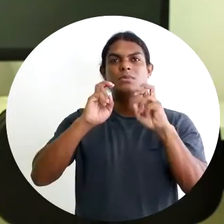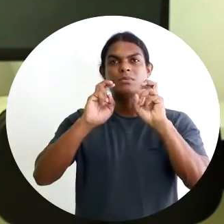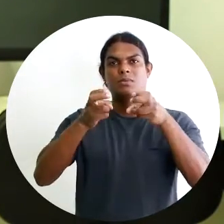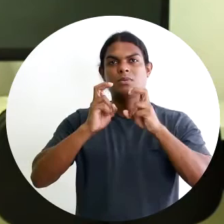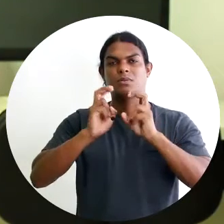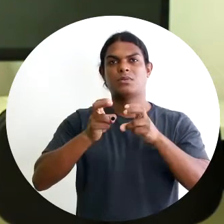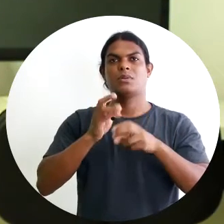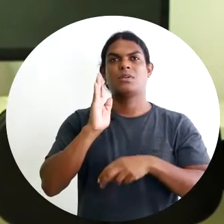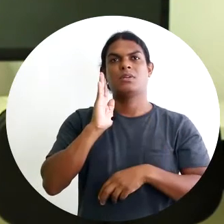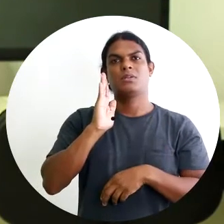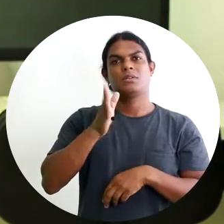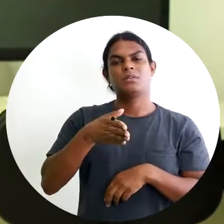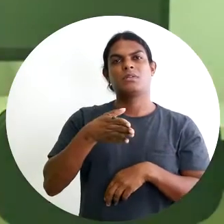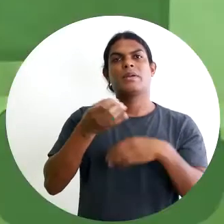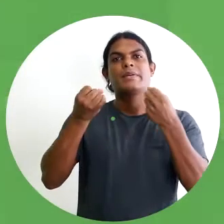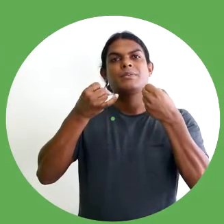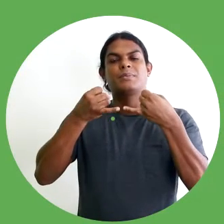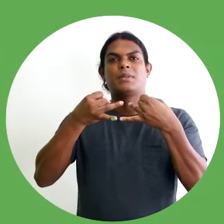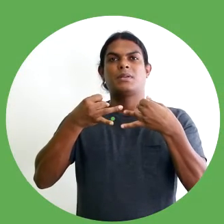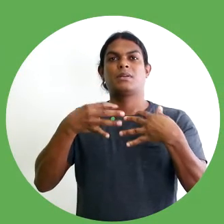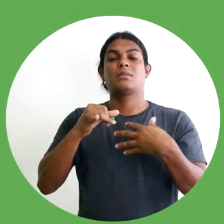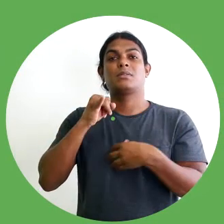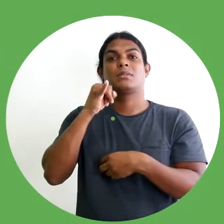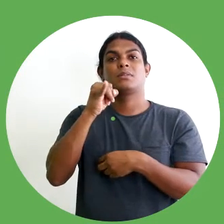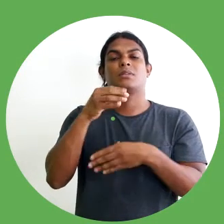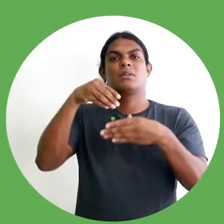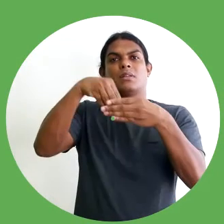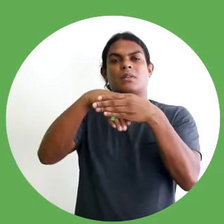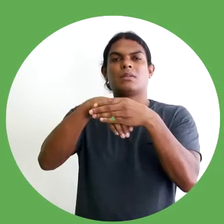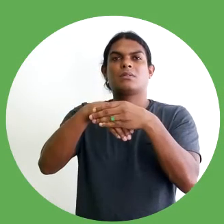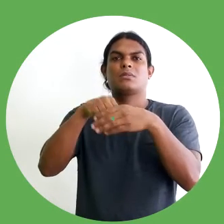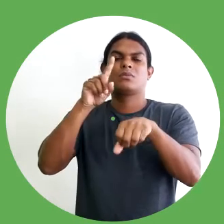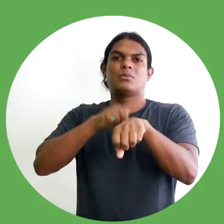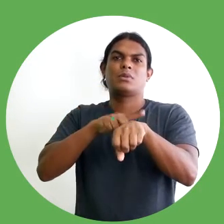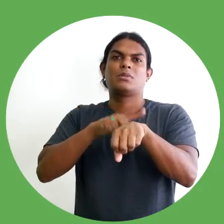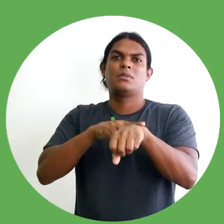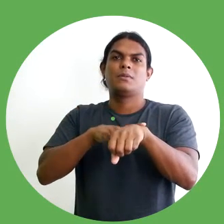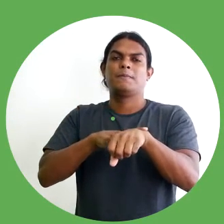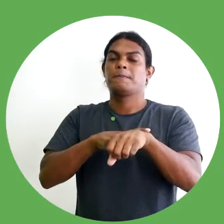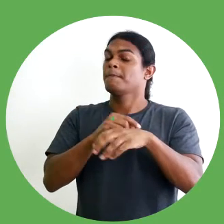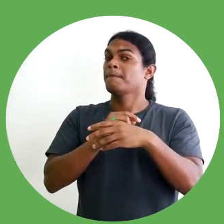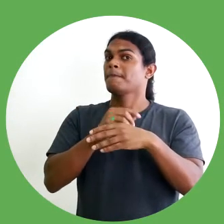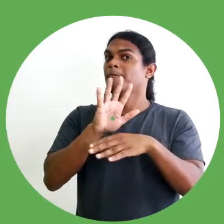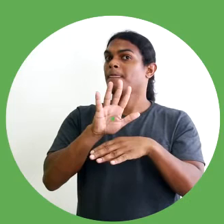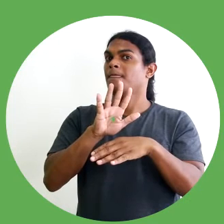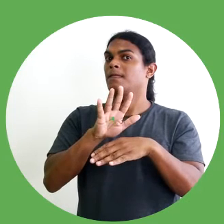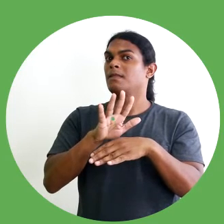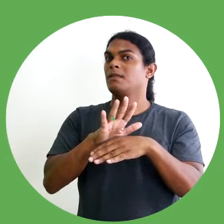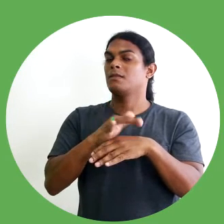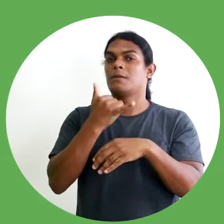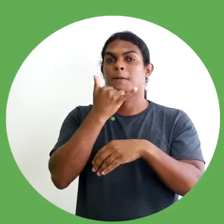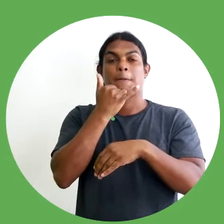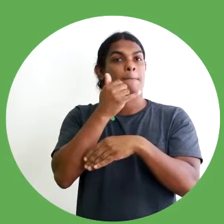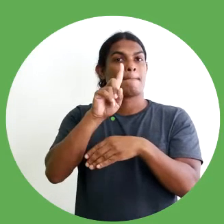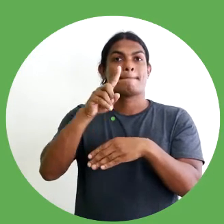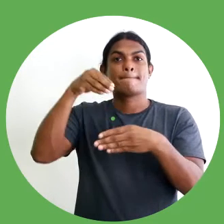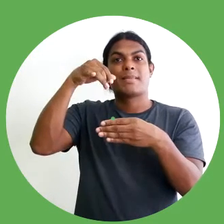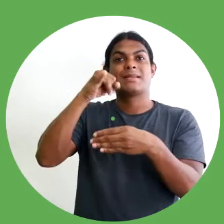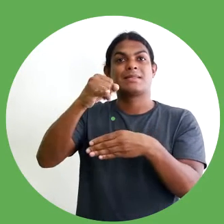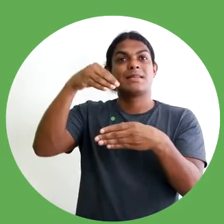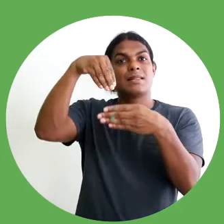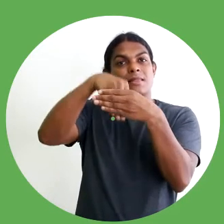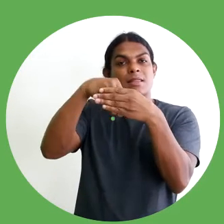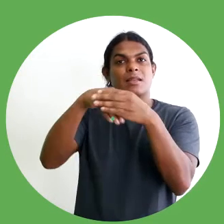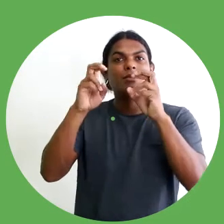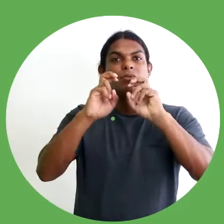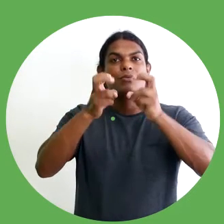questões de identificar se no metrô tinha as informações em braille, que é bastante importante para eles. E aí a gente identificou